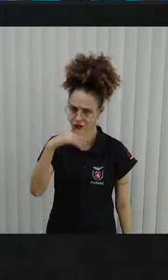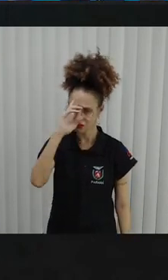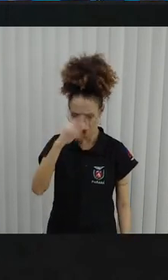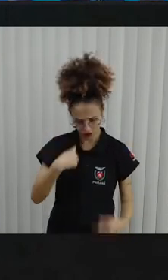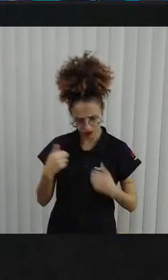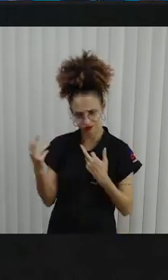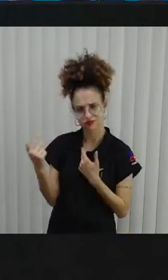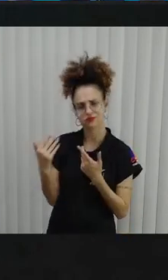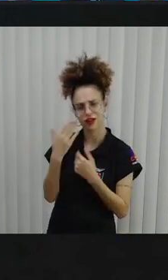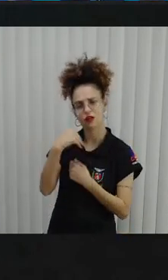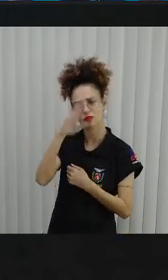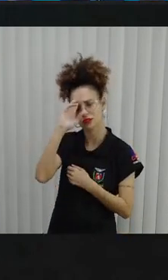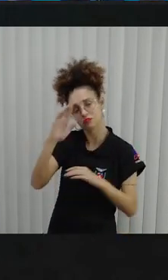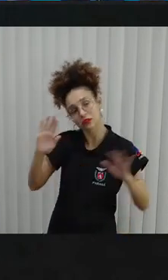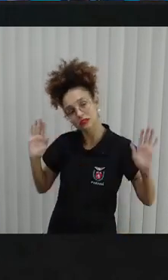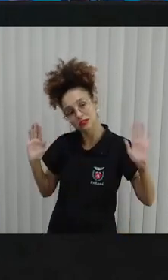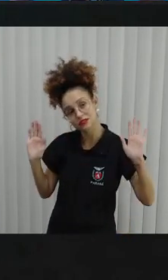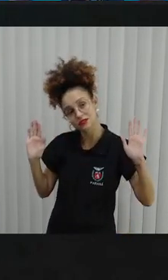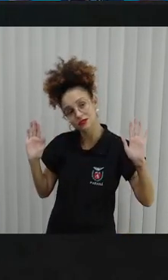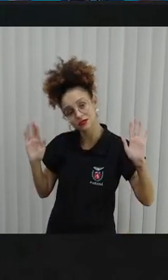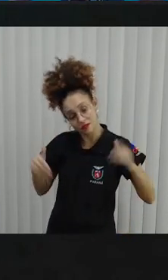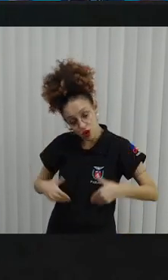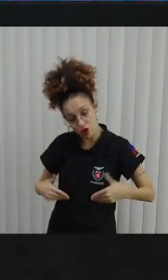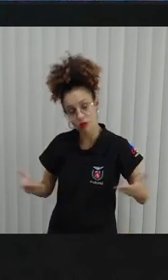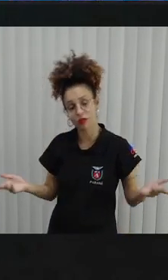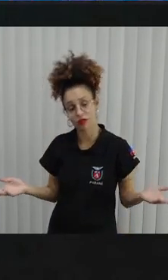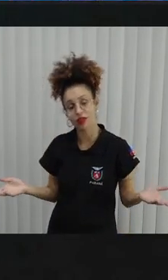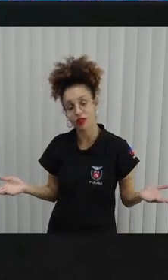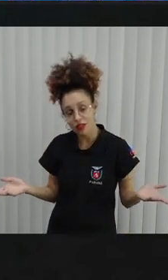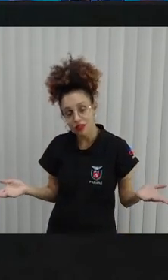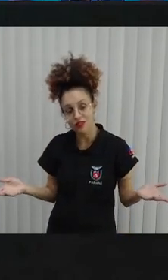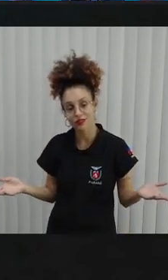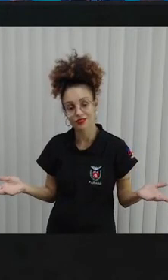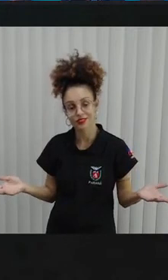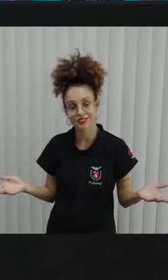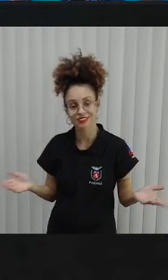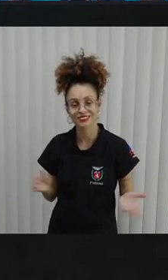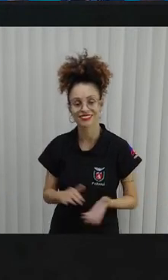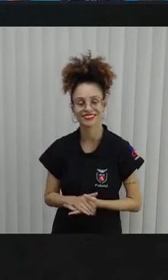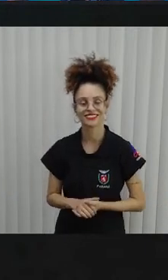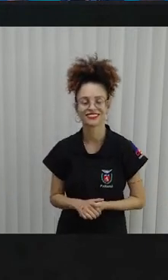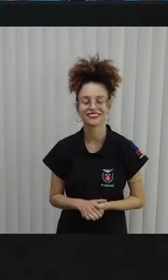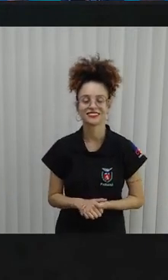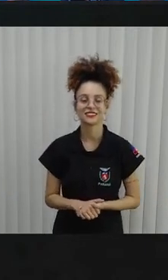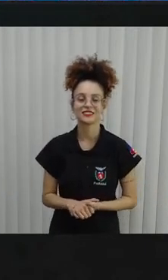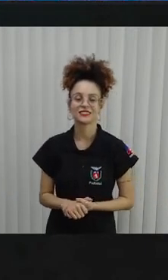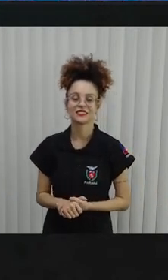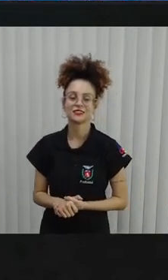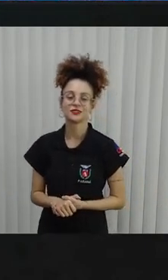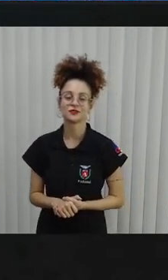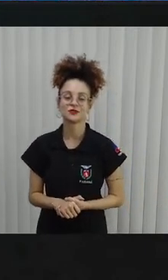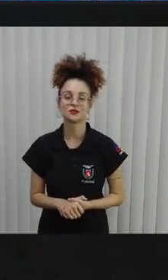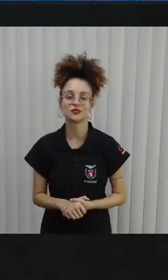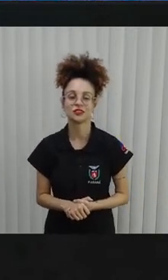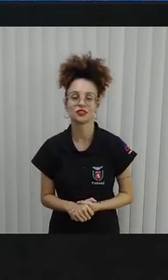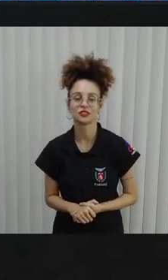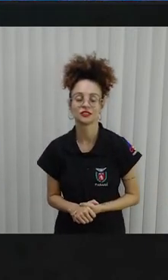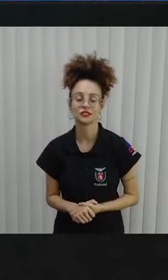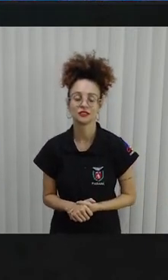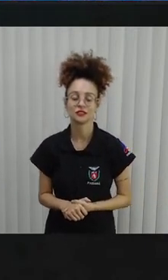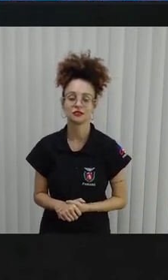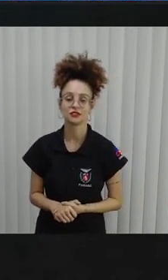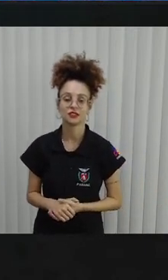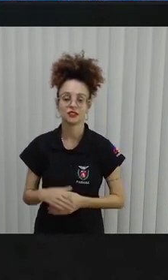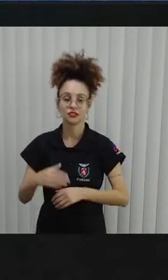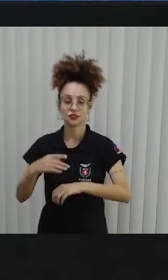também almocei, mas... A gente tem fome, né? Tá. Não, mas você ficou com fome. Ficou com fome. Ó, vou